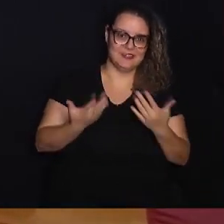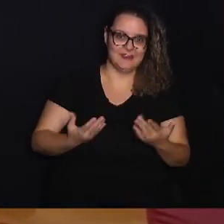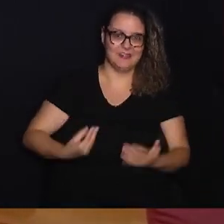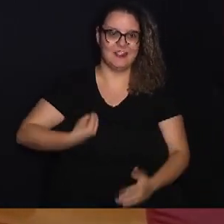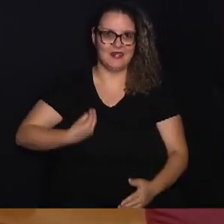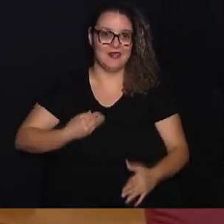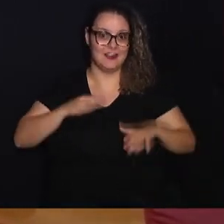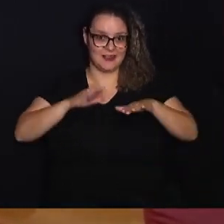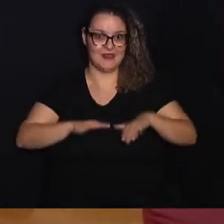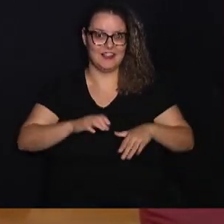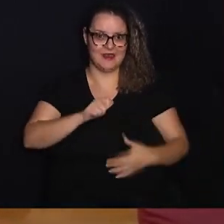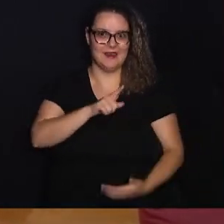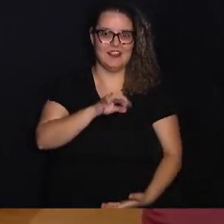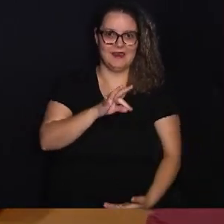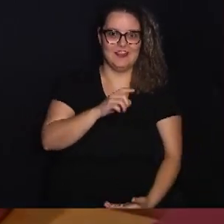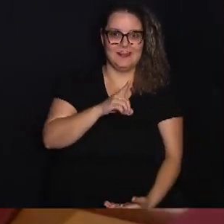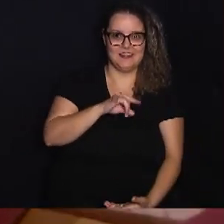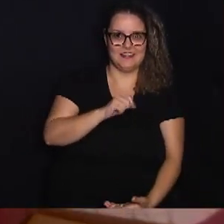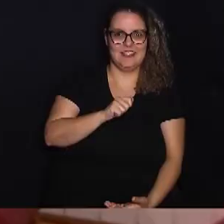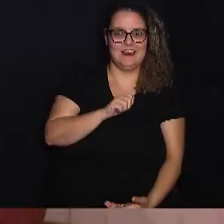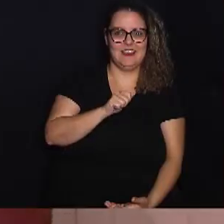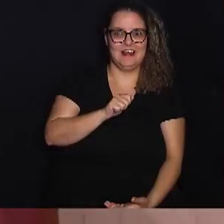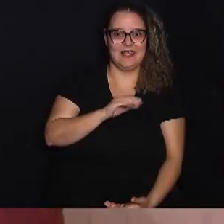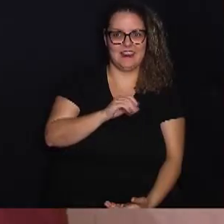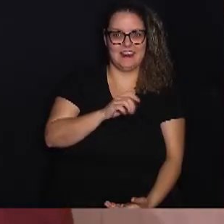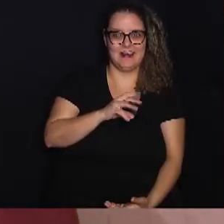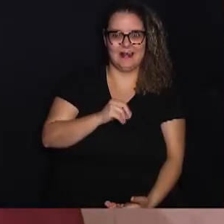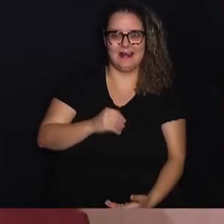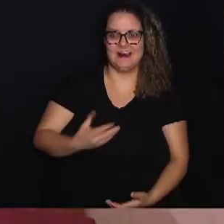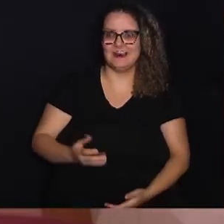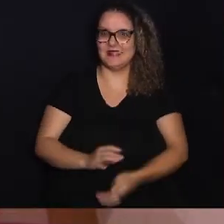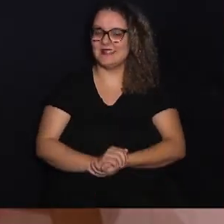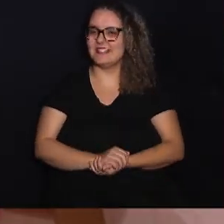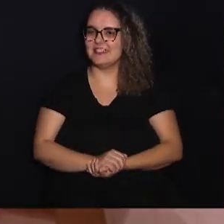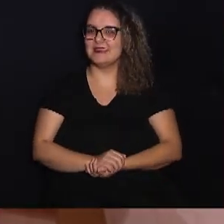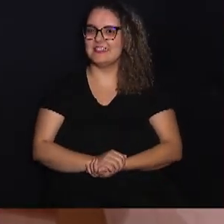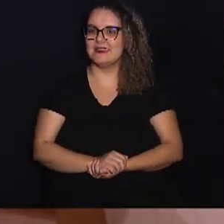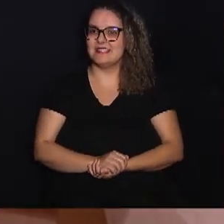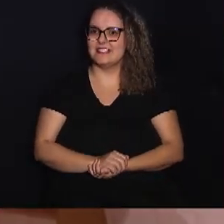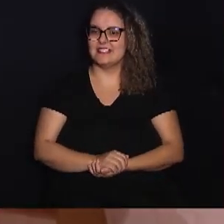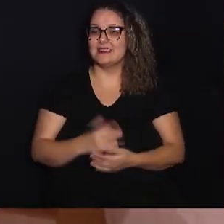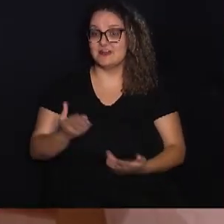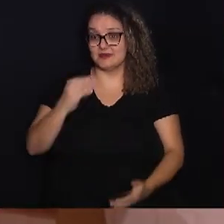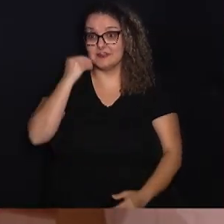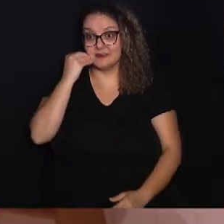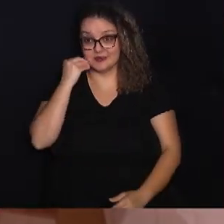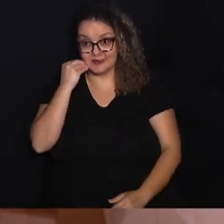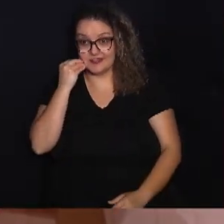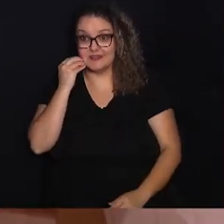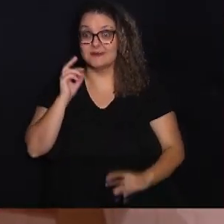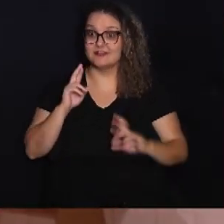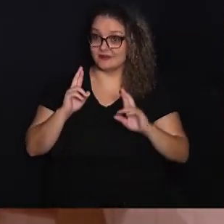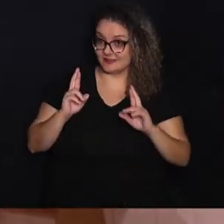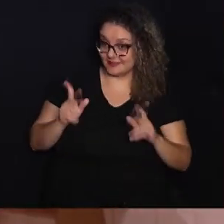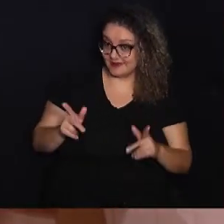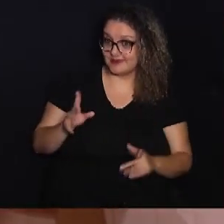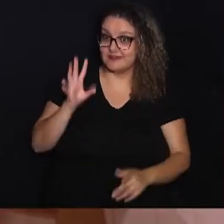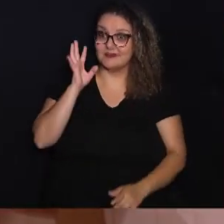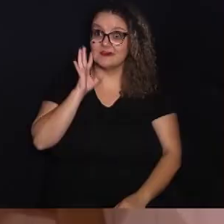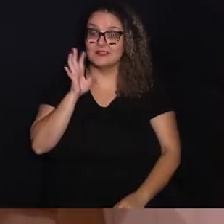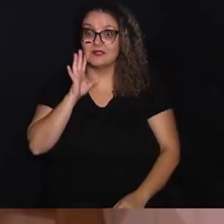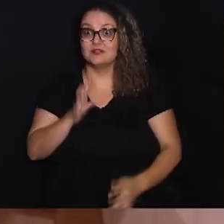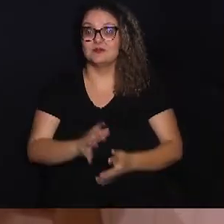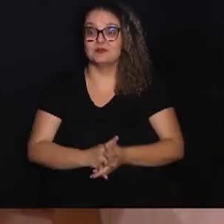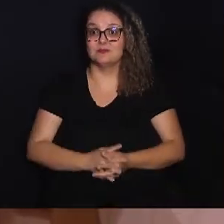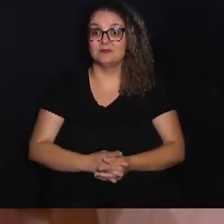dentro da aldeia Acatu, né, Mariana? Como é que foi pra você? Foi uma experiência muito diferente, muito legal